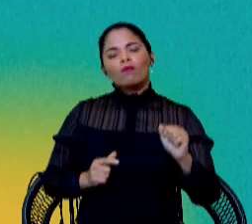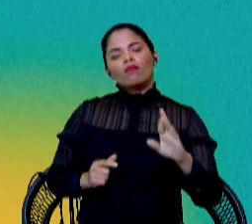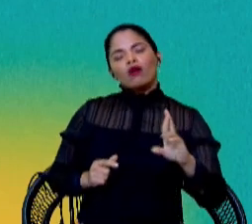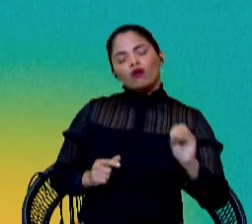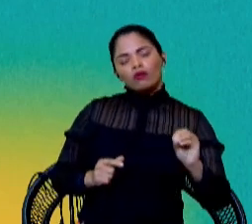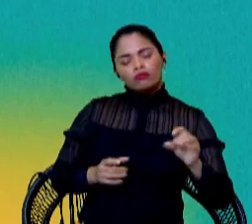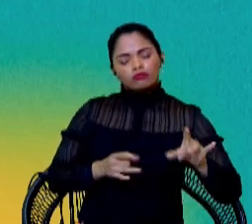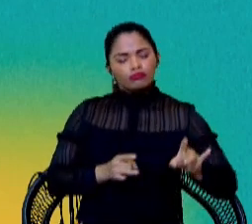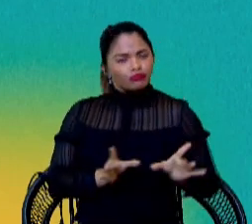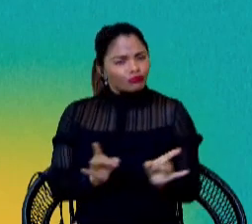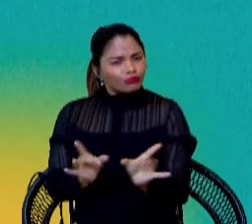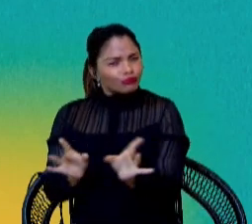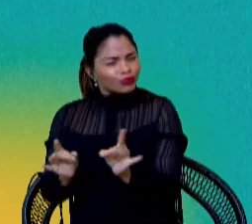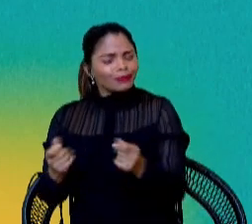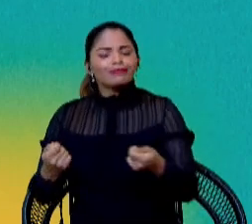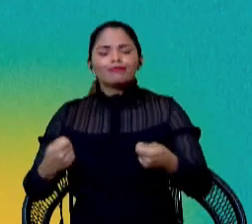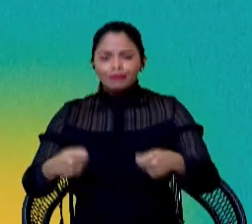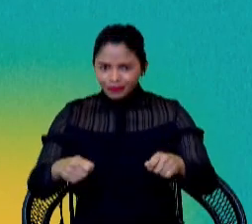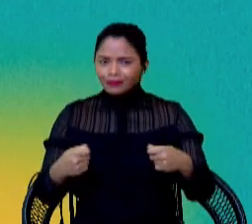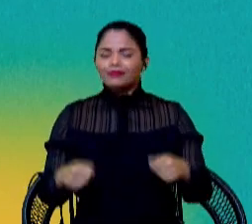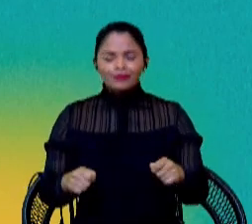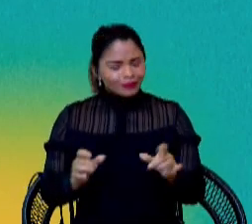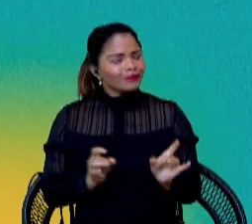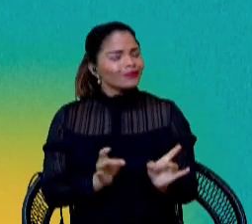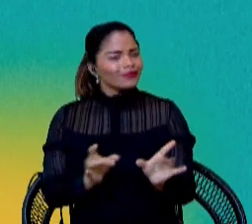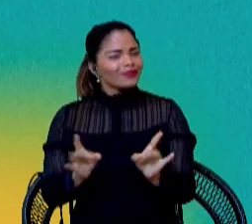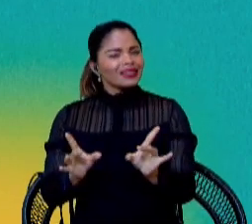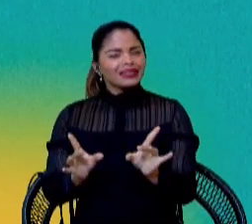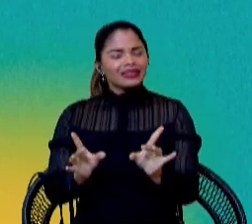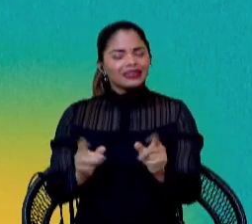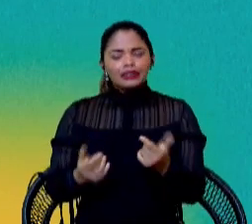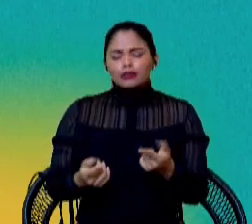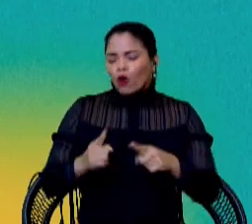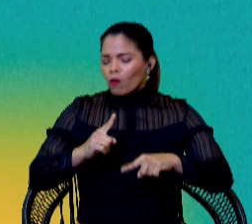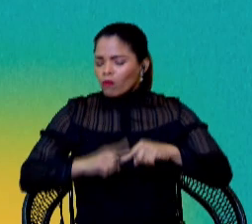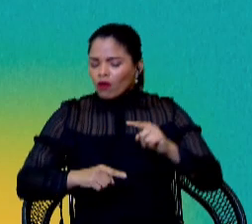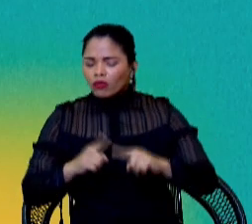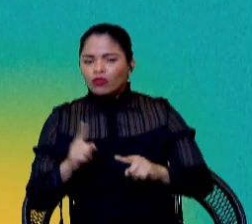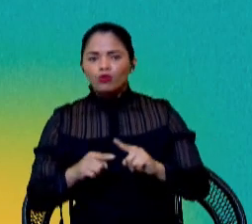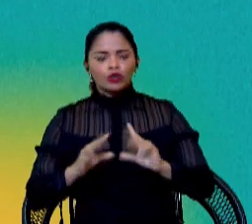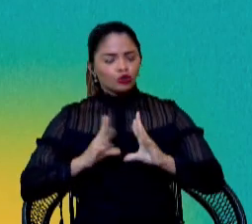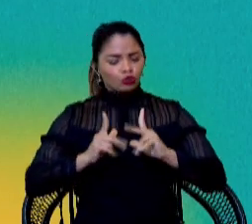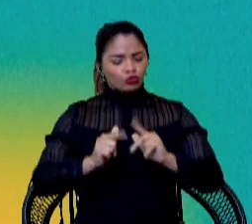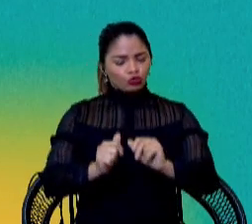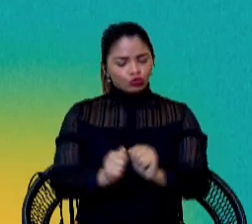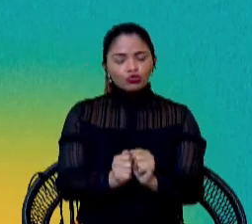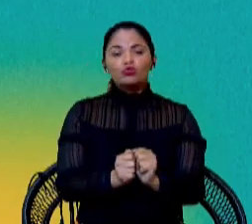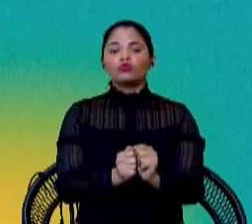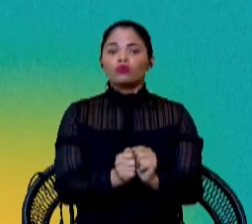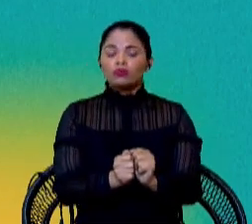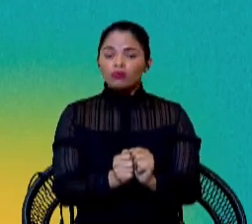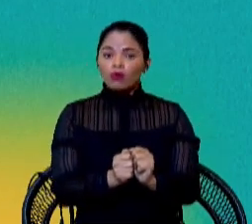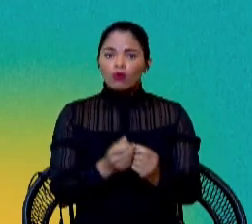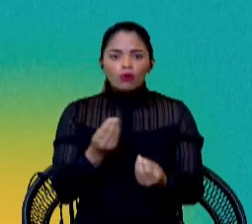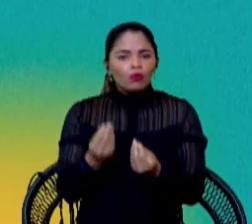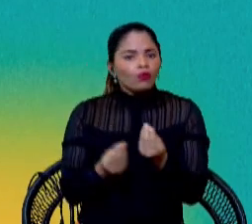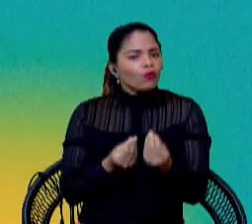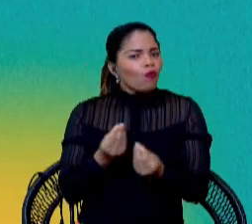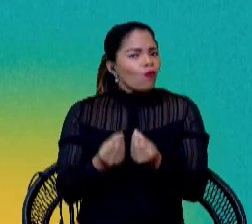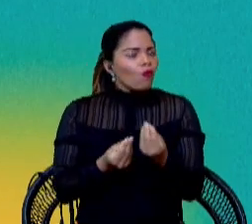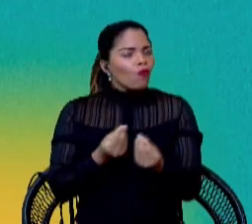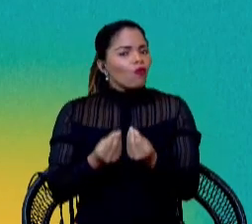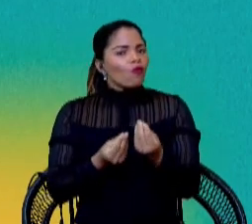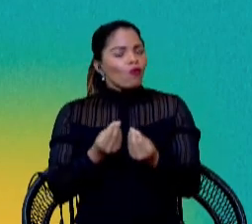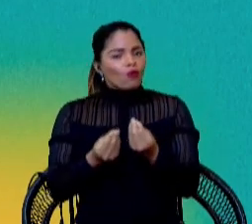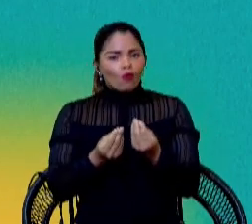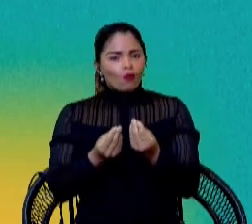vender. Né? Eu preciso vender, preciso, seja uma linha, sejam todos os produtos, tá? E como que eu vou